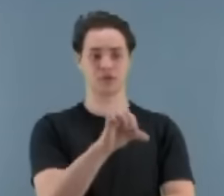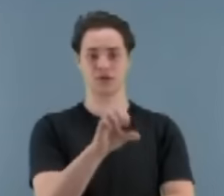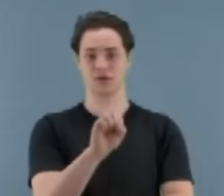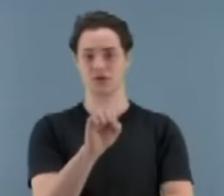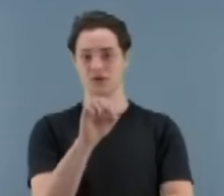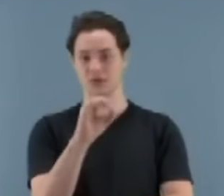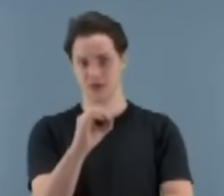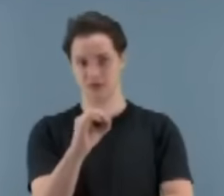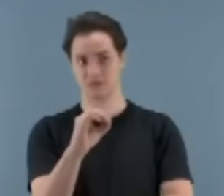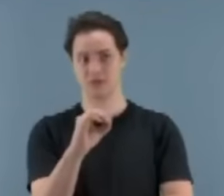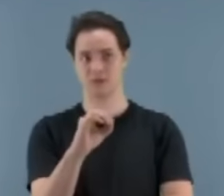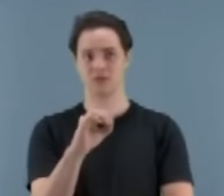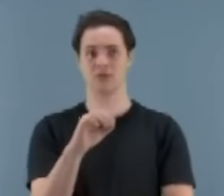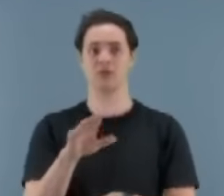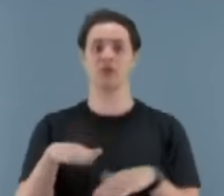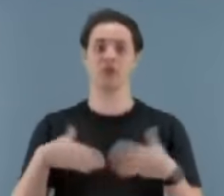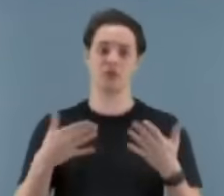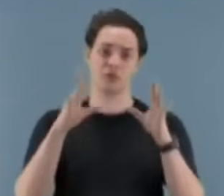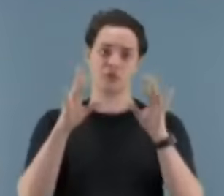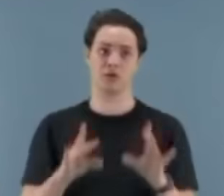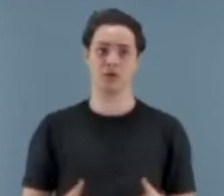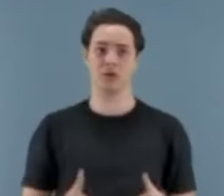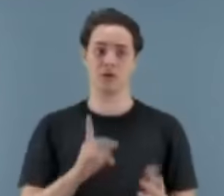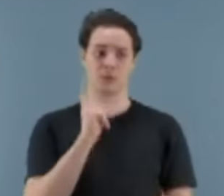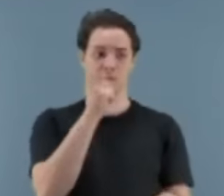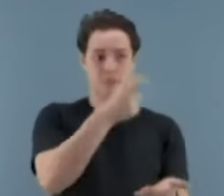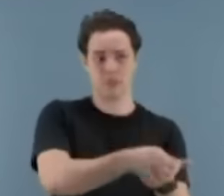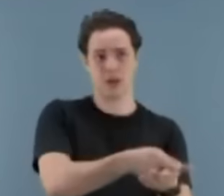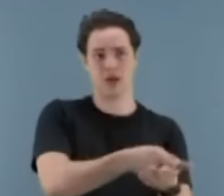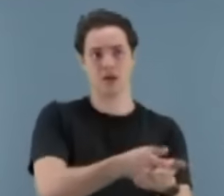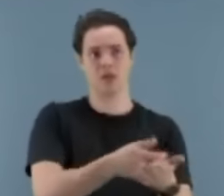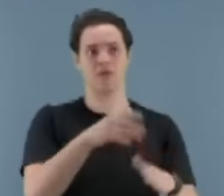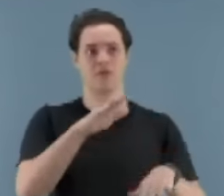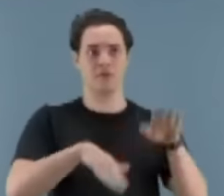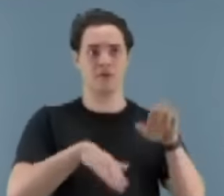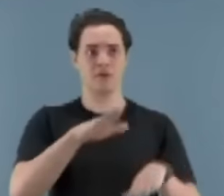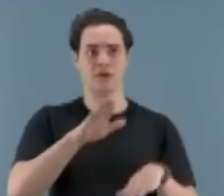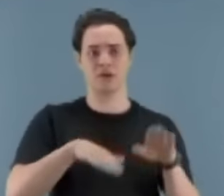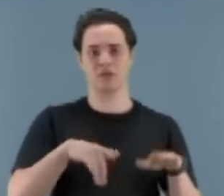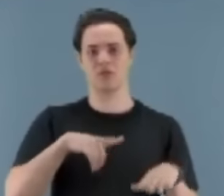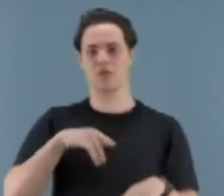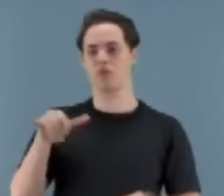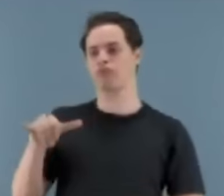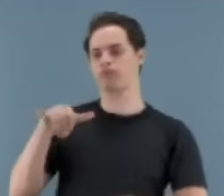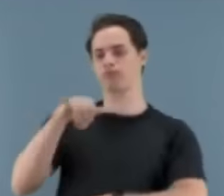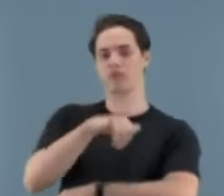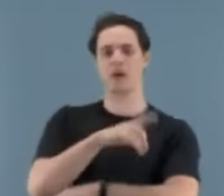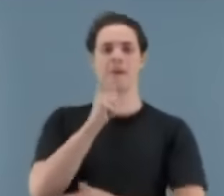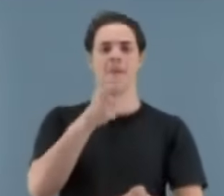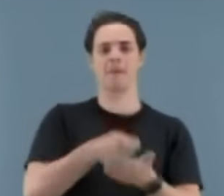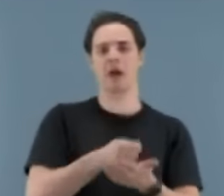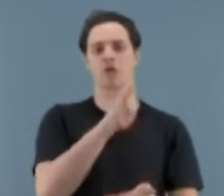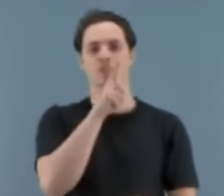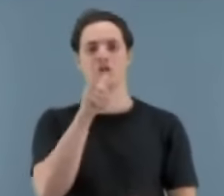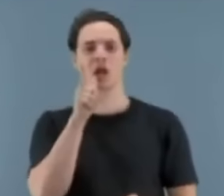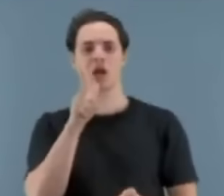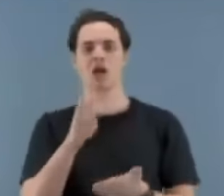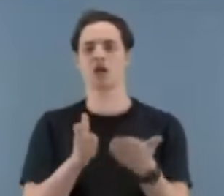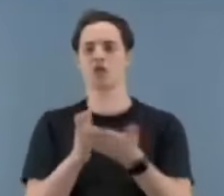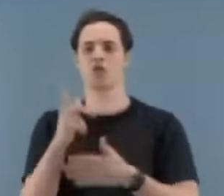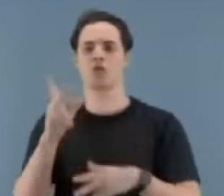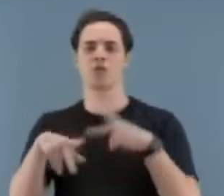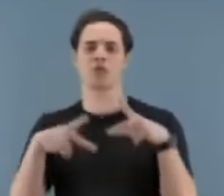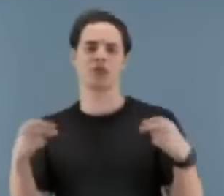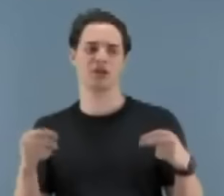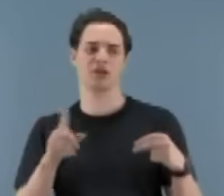72.980. Isso que, às vezes, é aquele detalhe, paga uma coisa para ele, aguenta um avião, paga um, sei lá, um lanche, compra um presente e